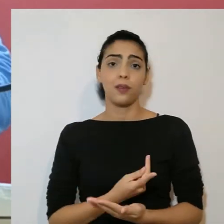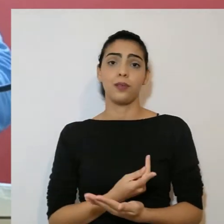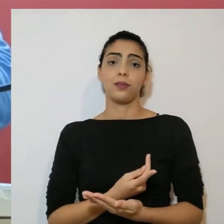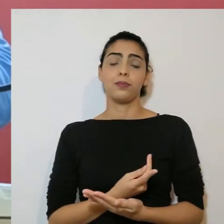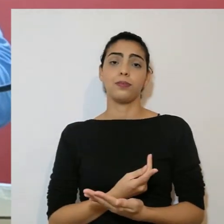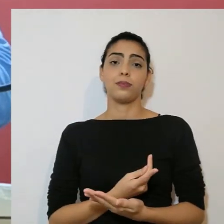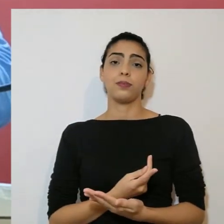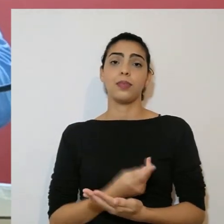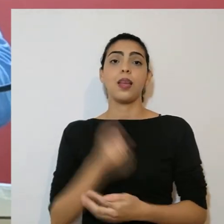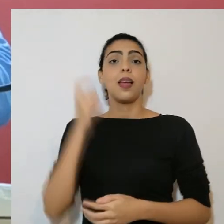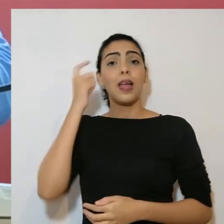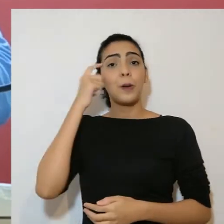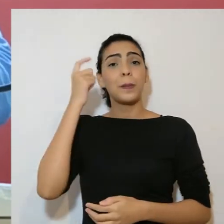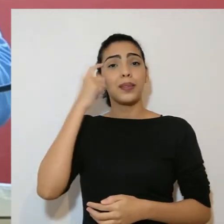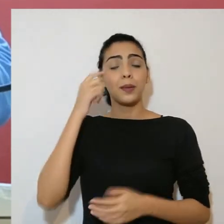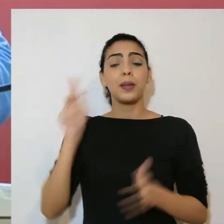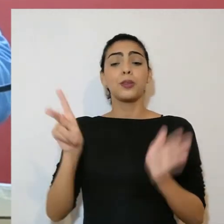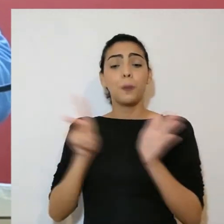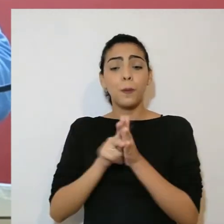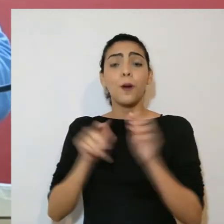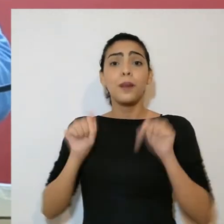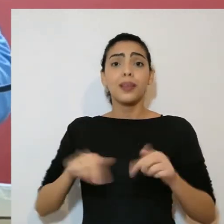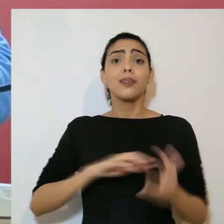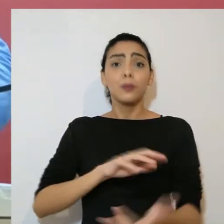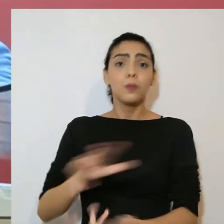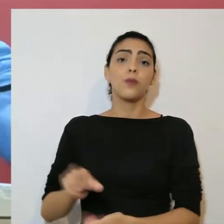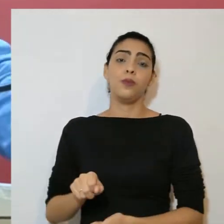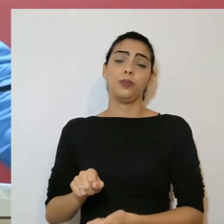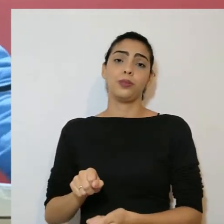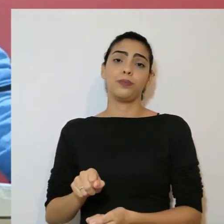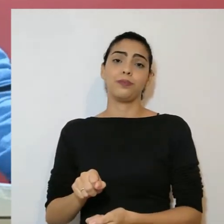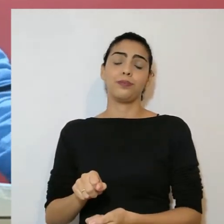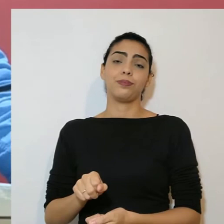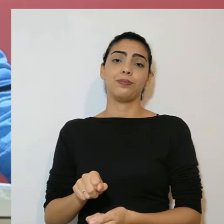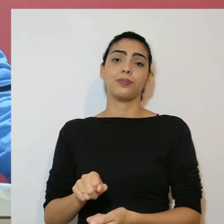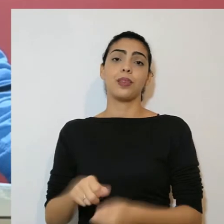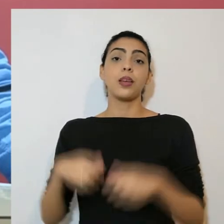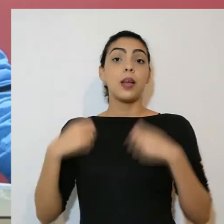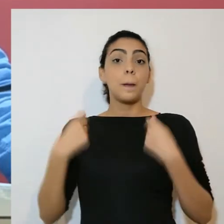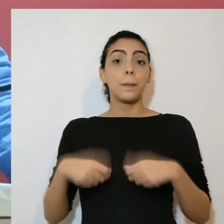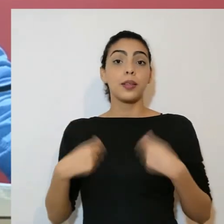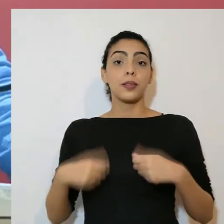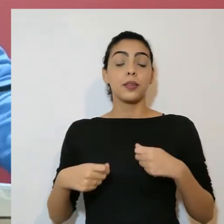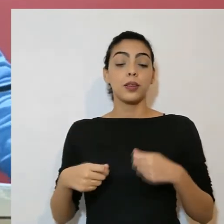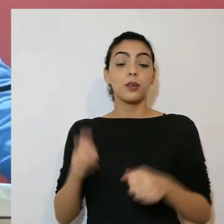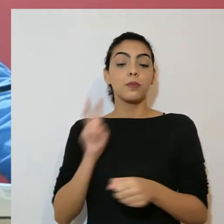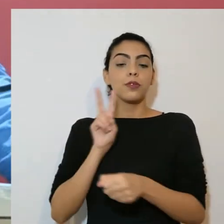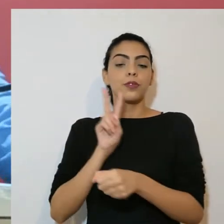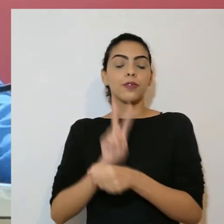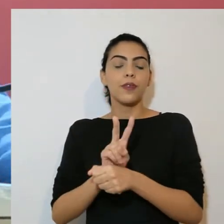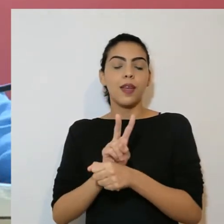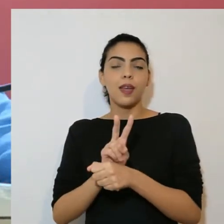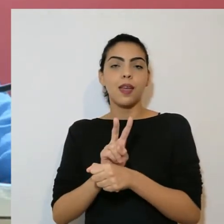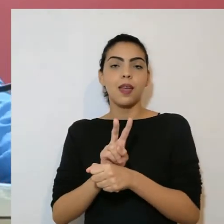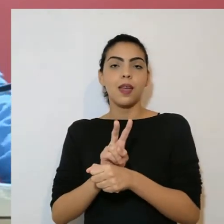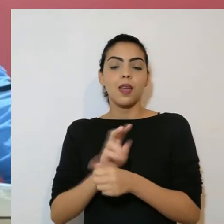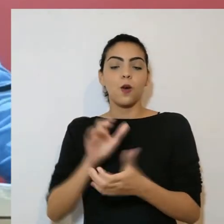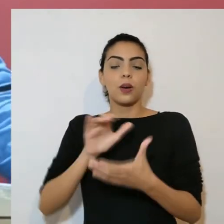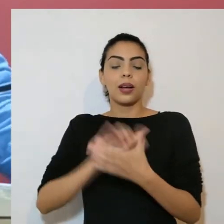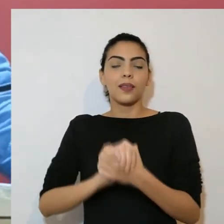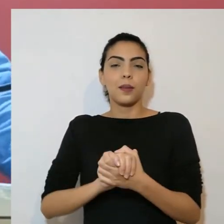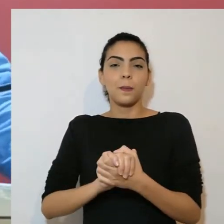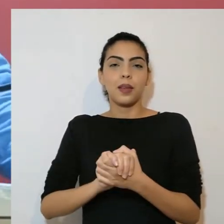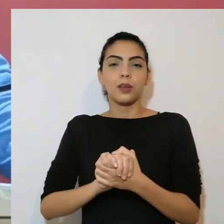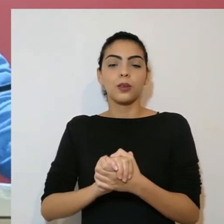um erro e essa é uma visão mundana do casamento. Devemos vê-lo como